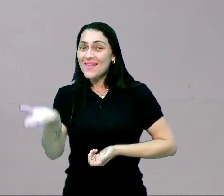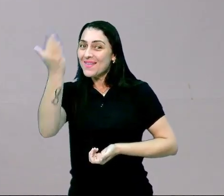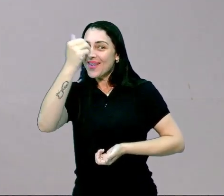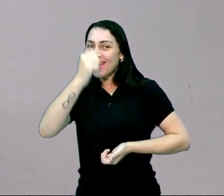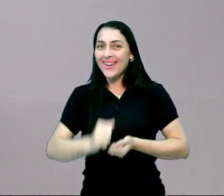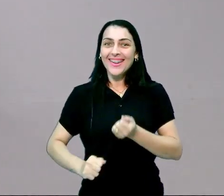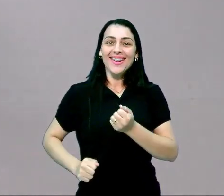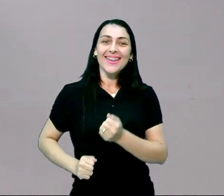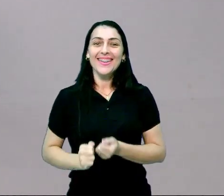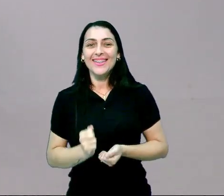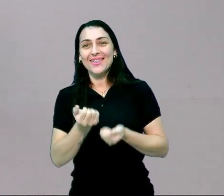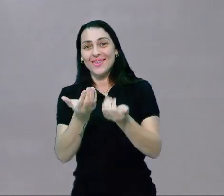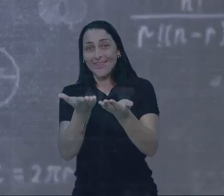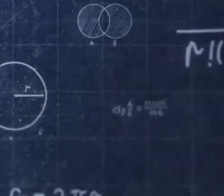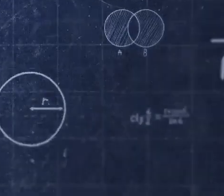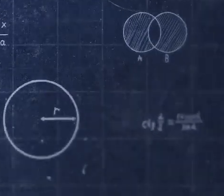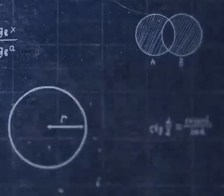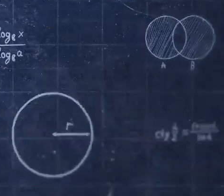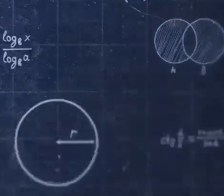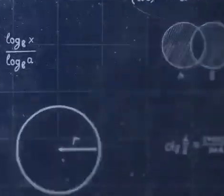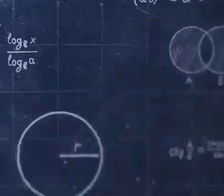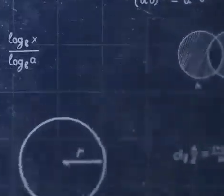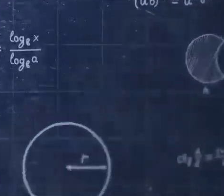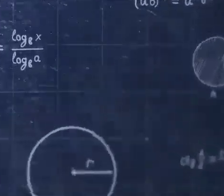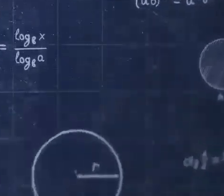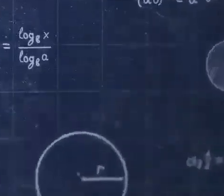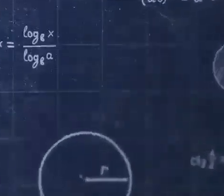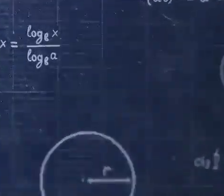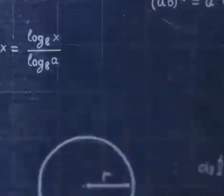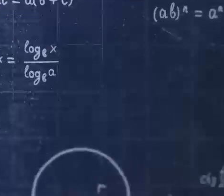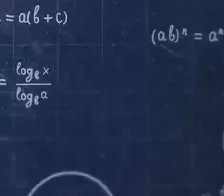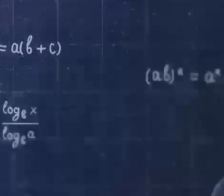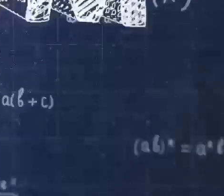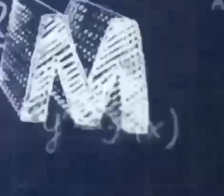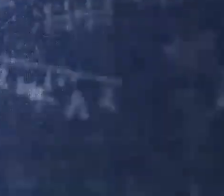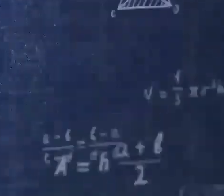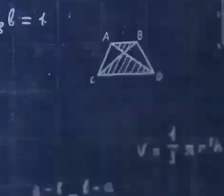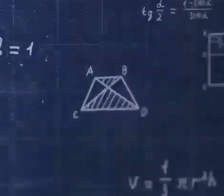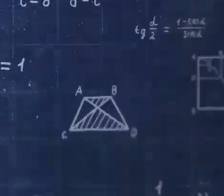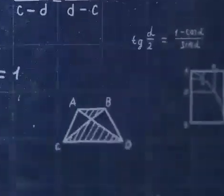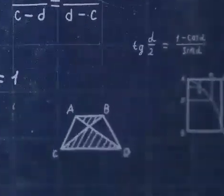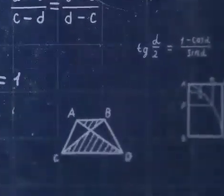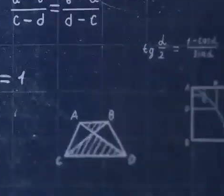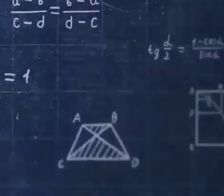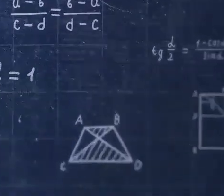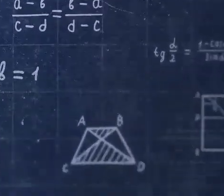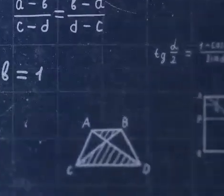planeta. Campeonato?